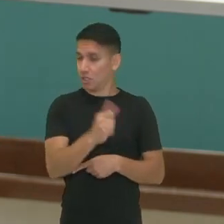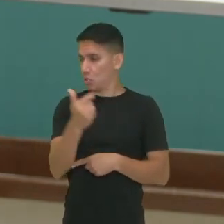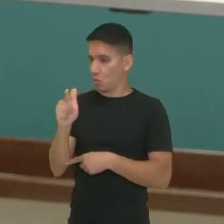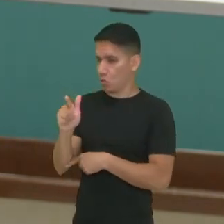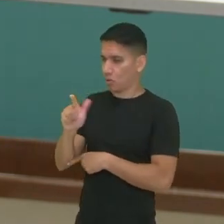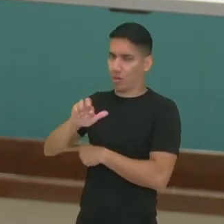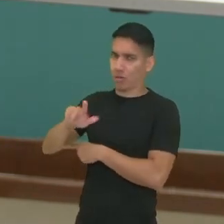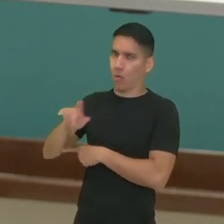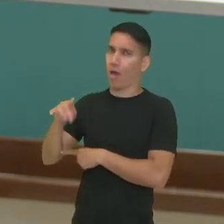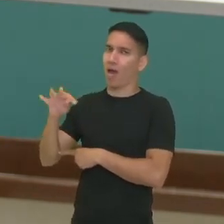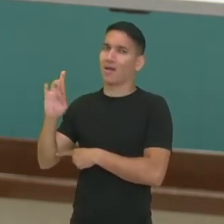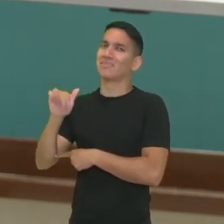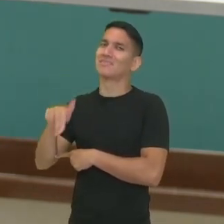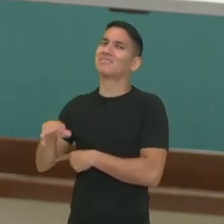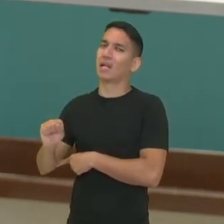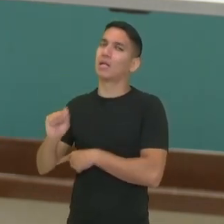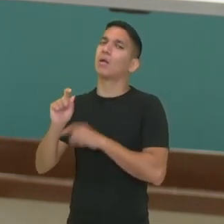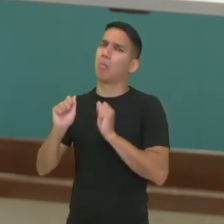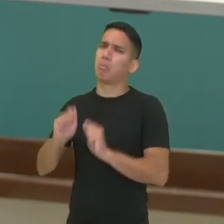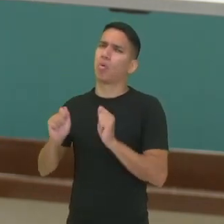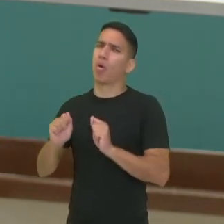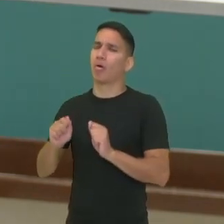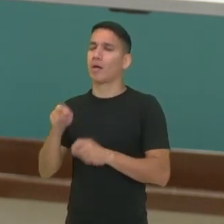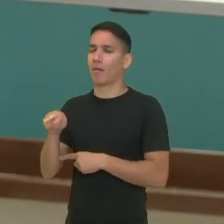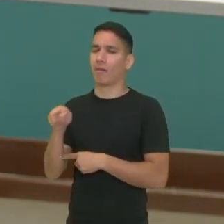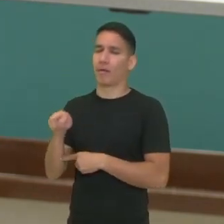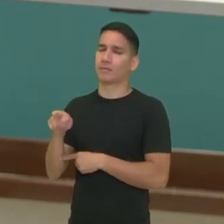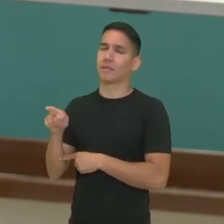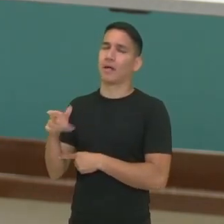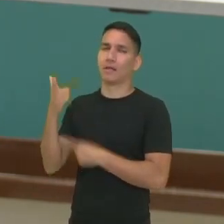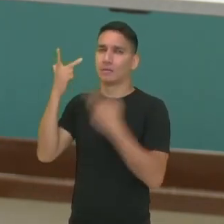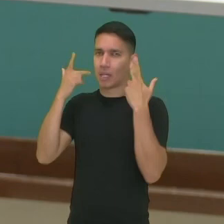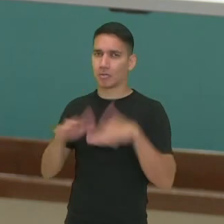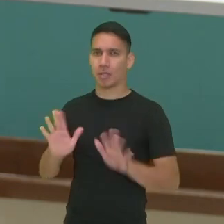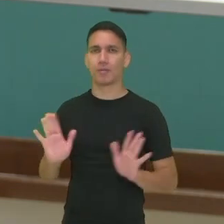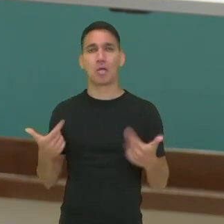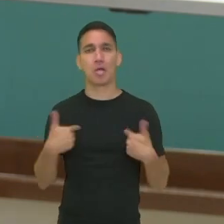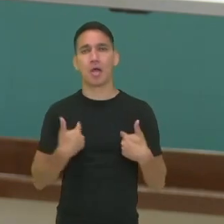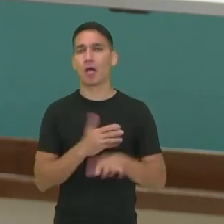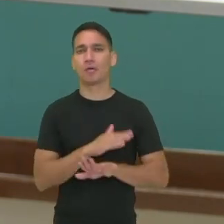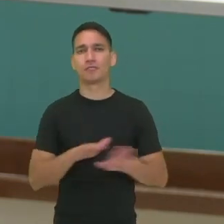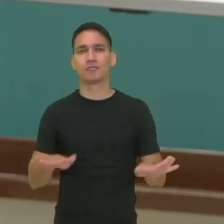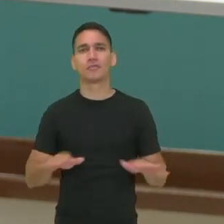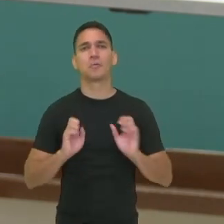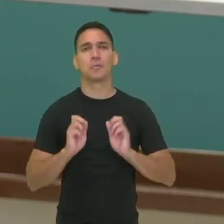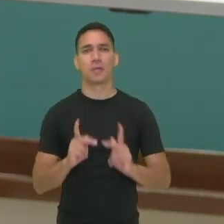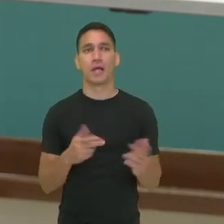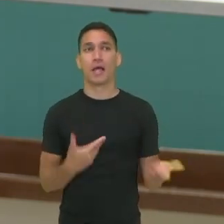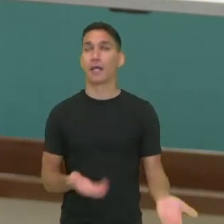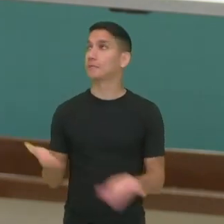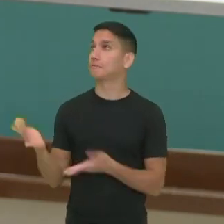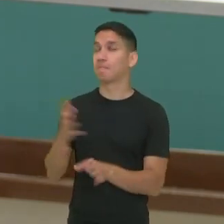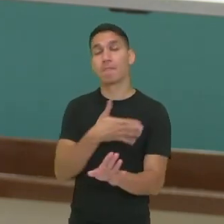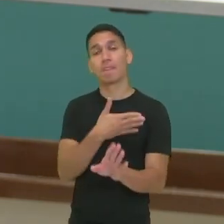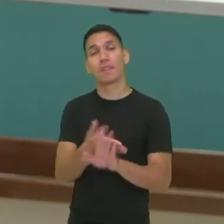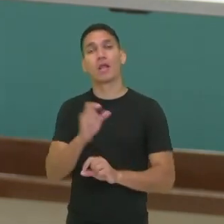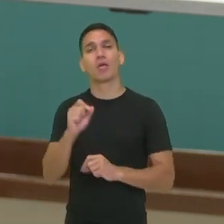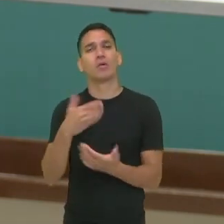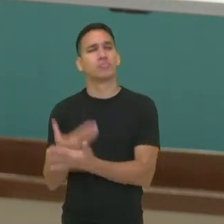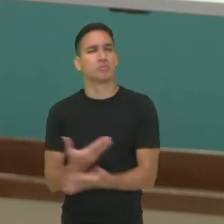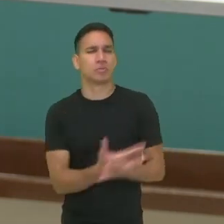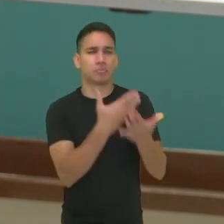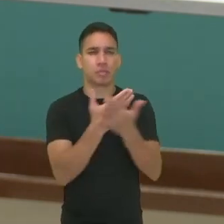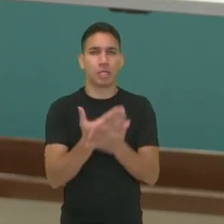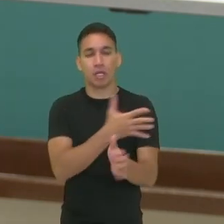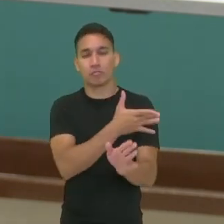trans, vá na que não seja trans, tá? Eu vou ficando por aqui, tá? O que nós estudamos nessa aula, nós